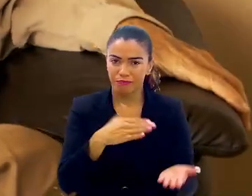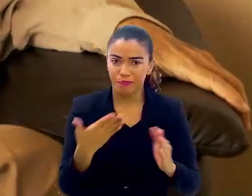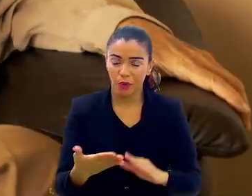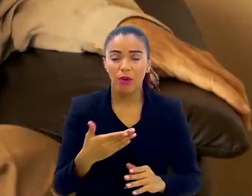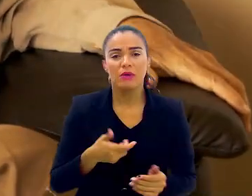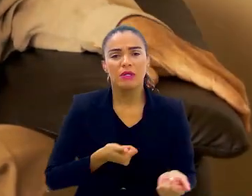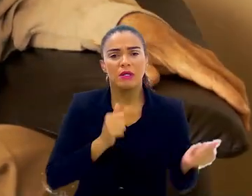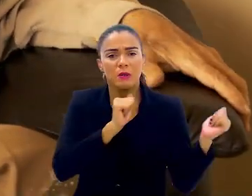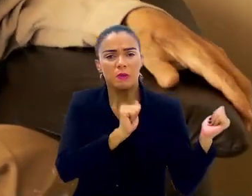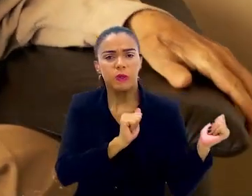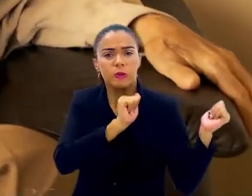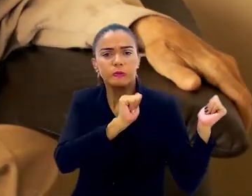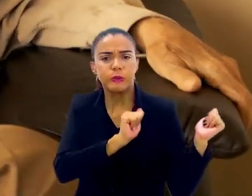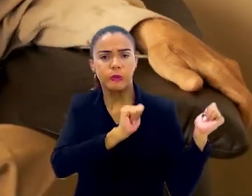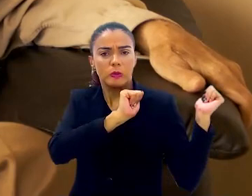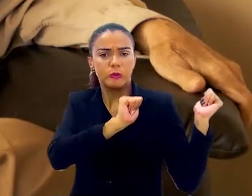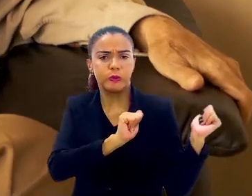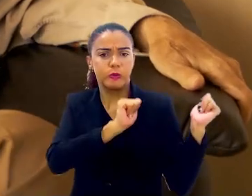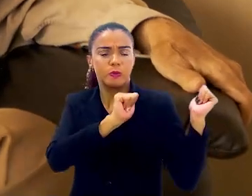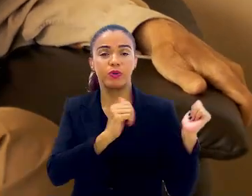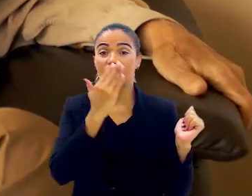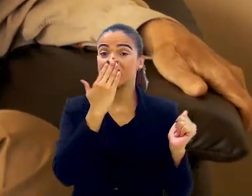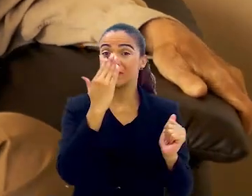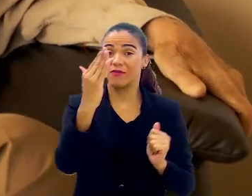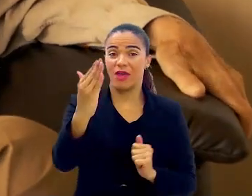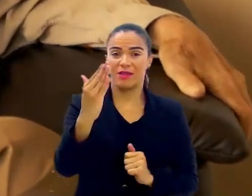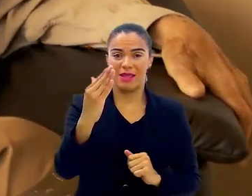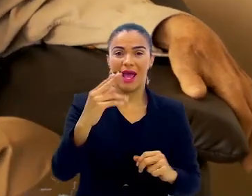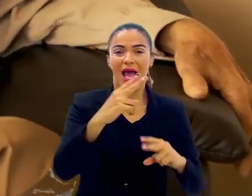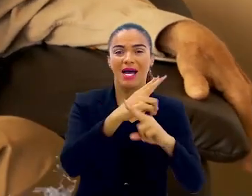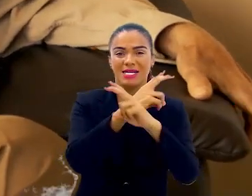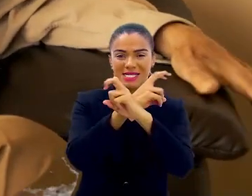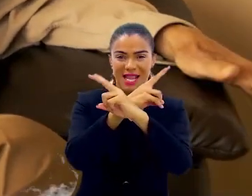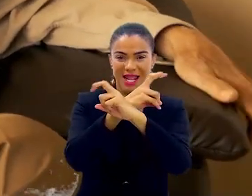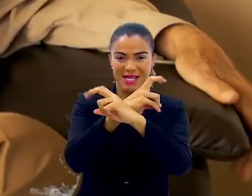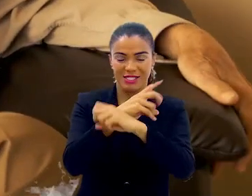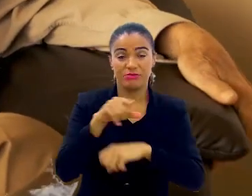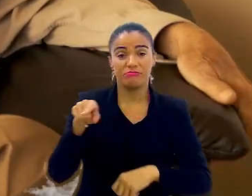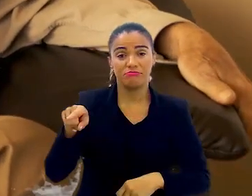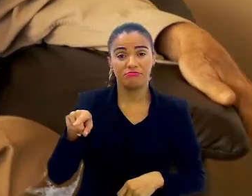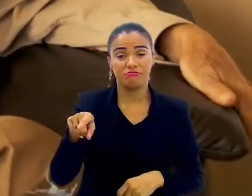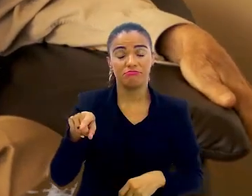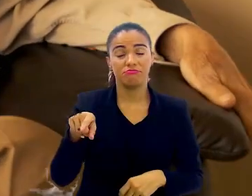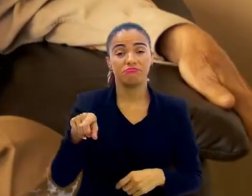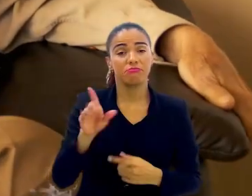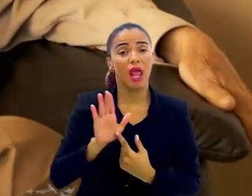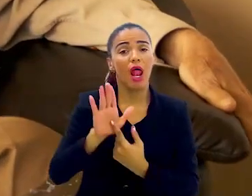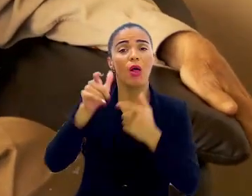Assembleia, ali na Cinelândia, na época, que era a antiga Câmara de Vereadores.